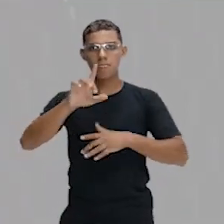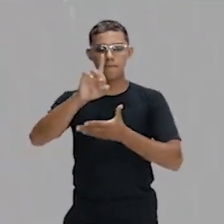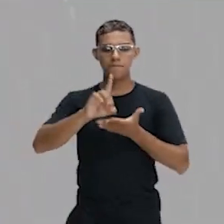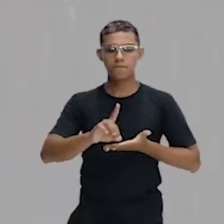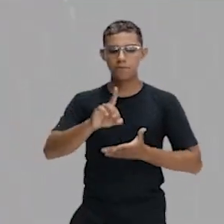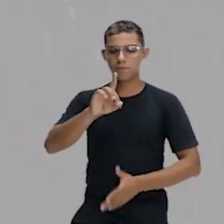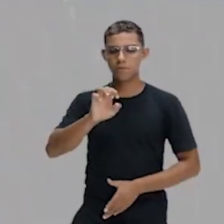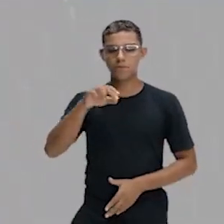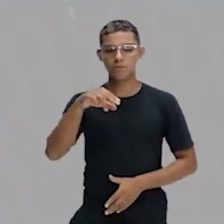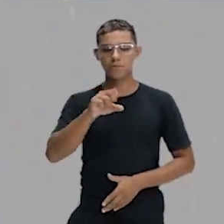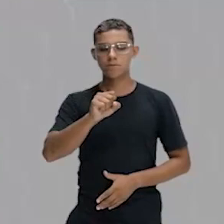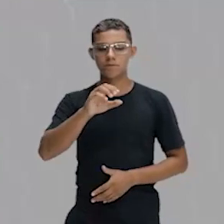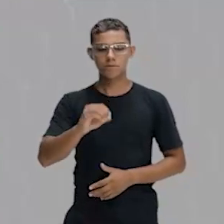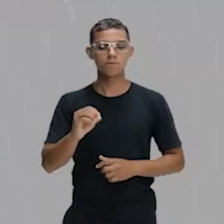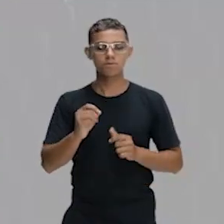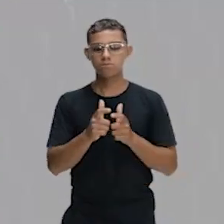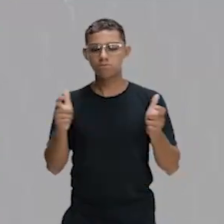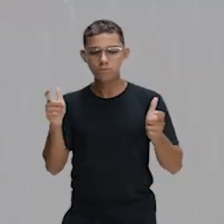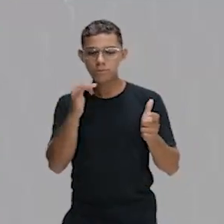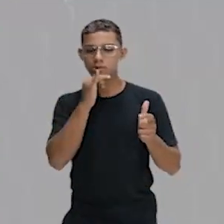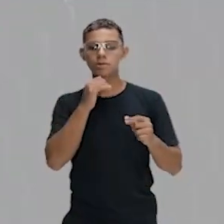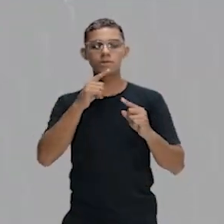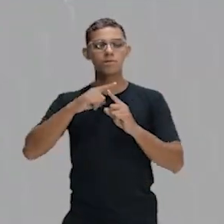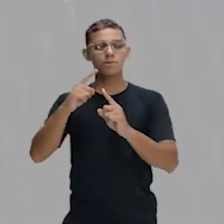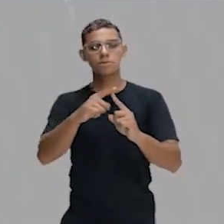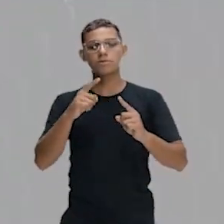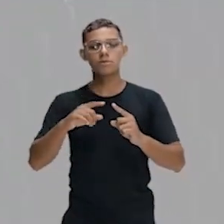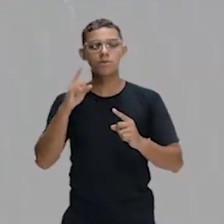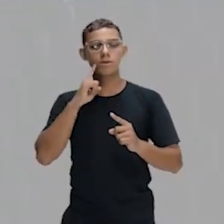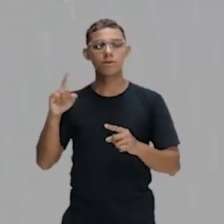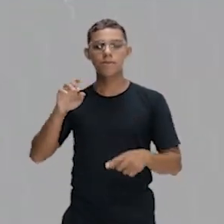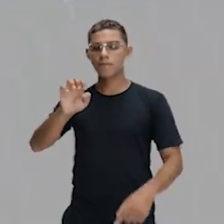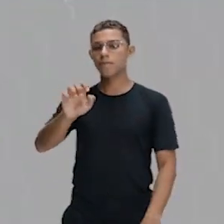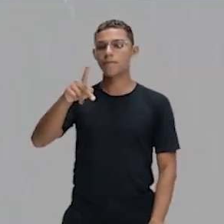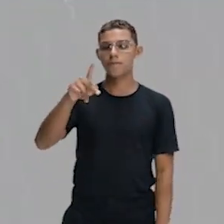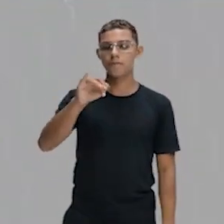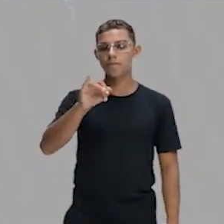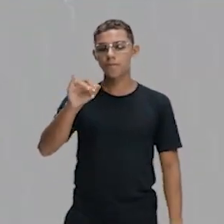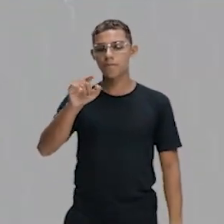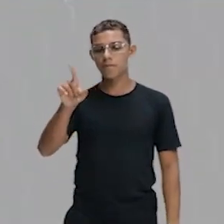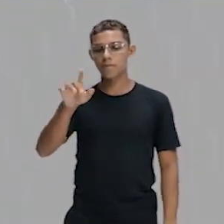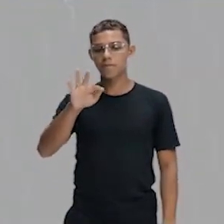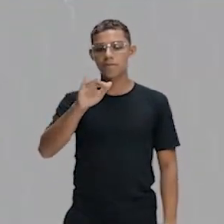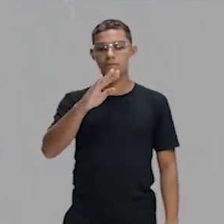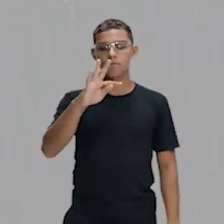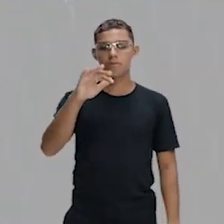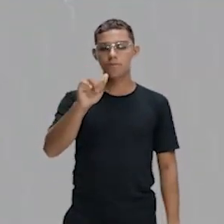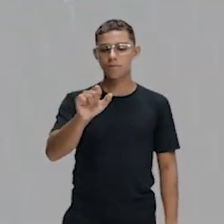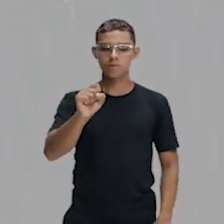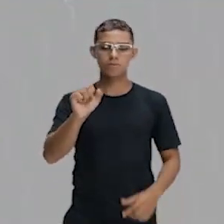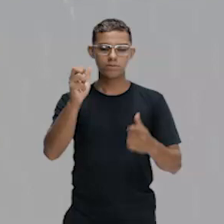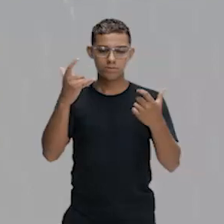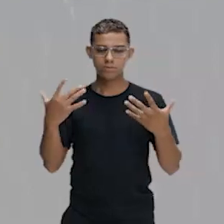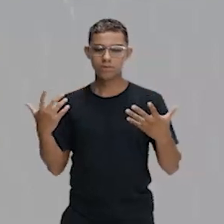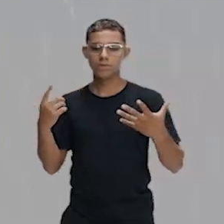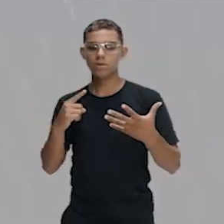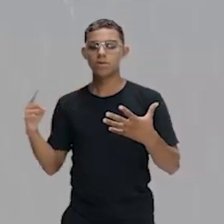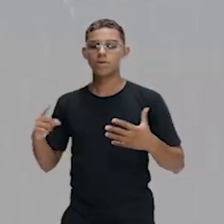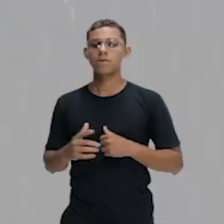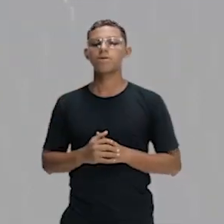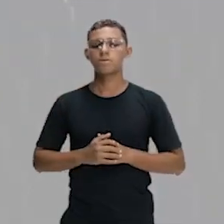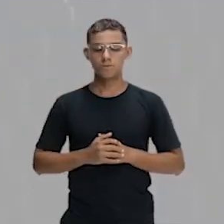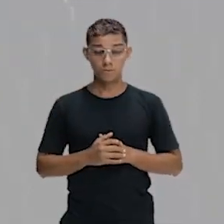denso. Ok? Grande diversidade de epífitas, plantas que ficam penduradas nos troncos das